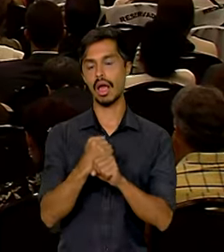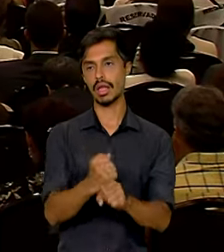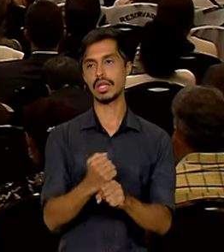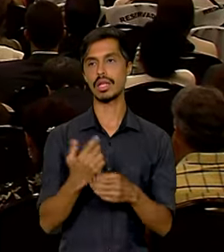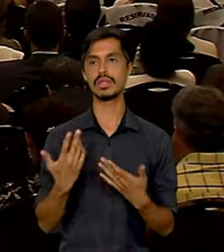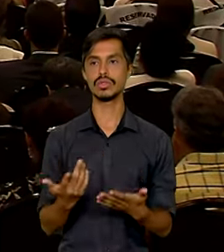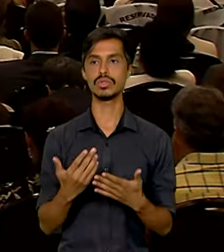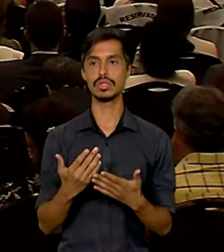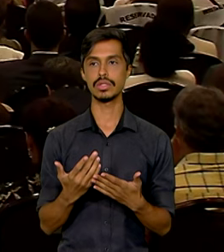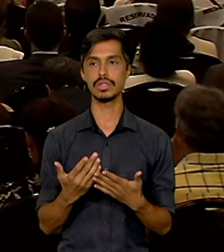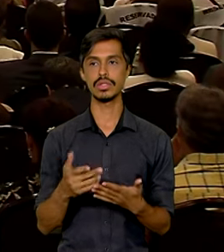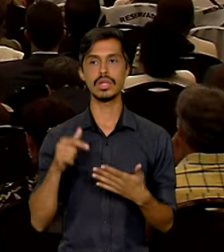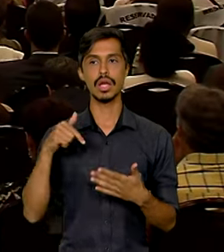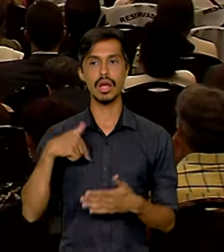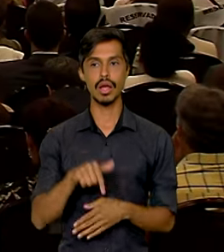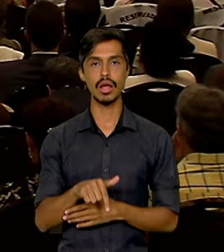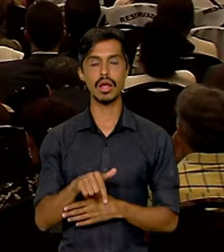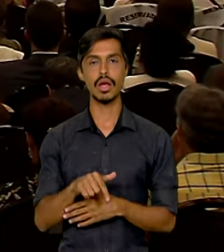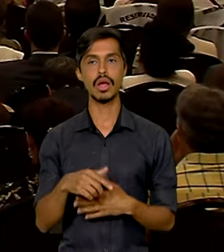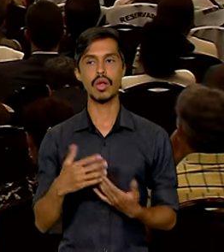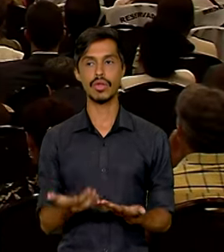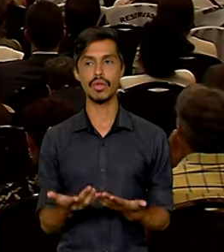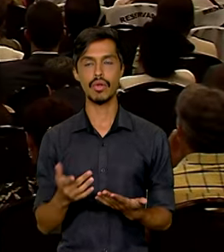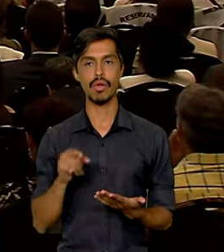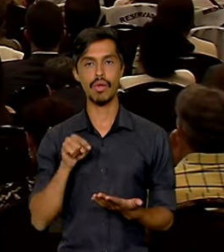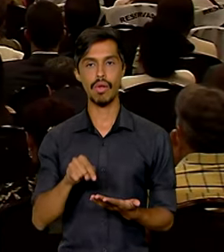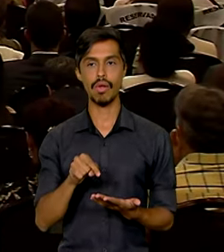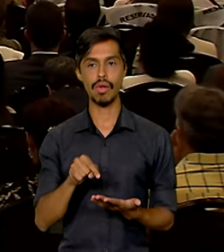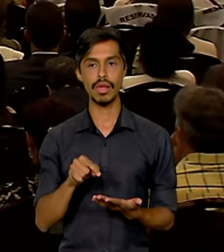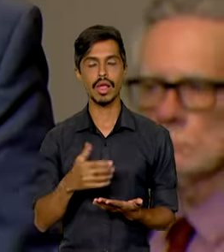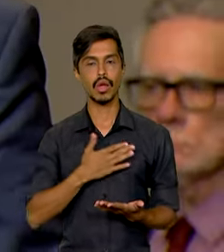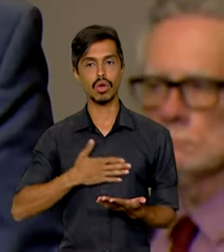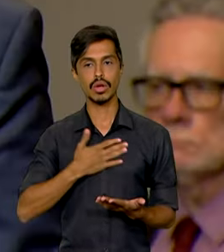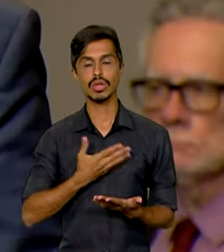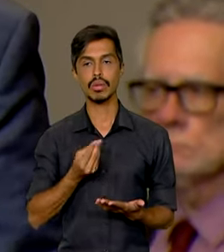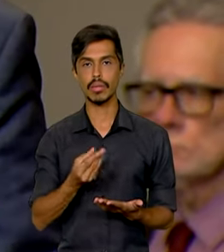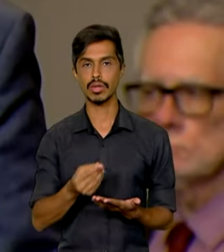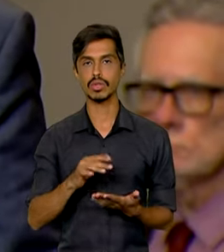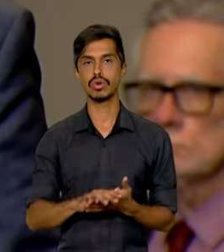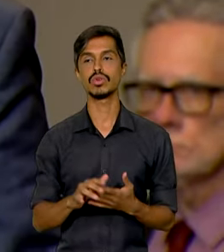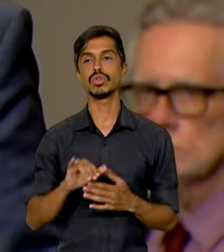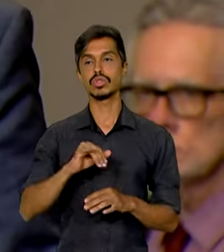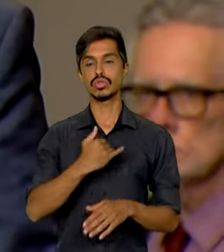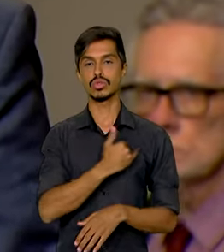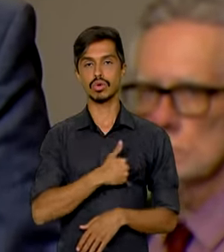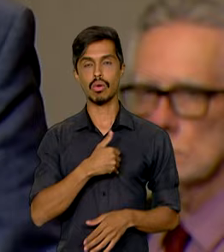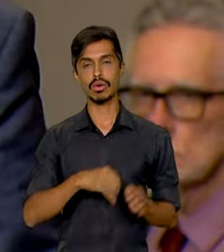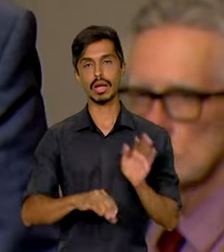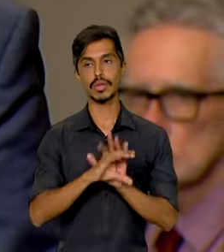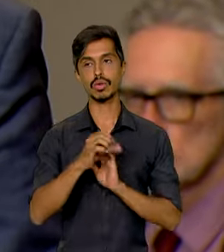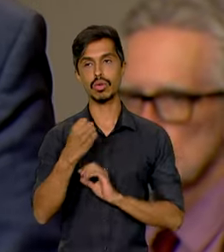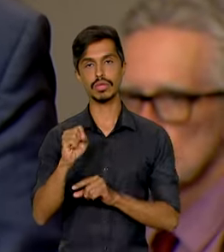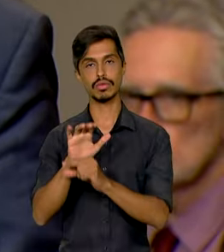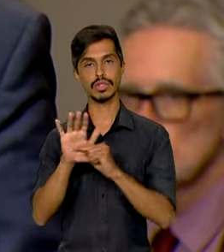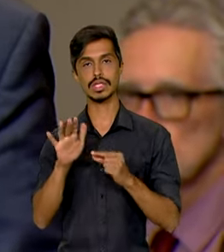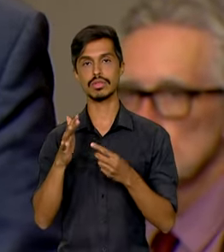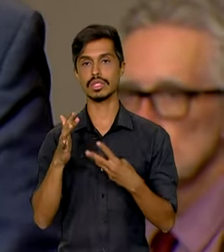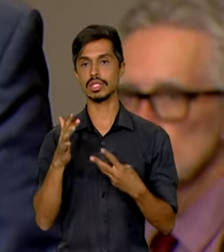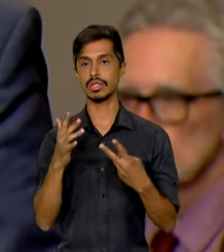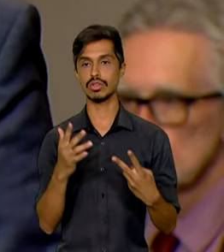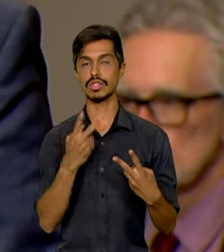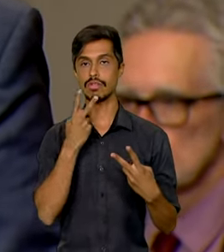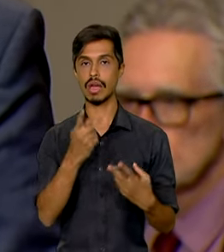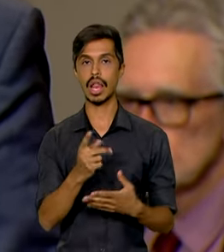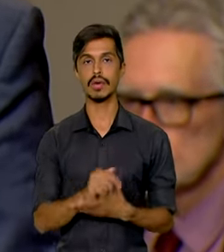sociedade brasileira teve contato com um versículo que eu gosto bastante, que é João 8:32. E conhecereis